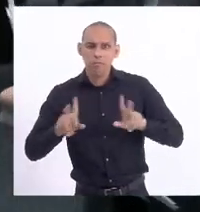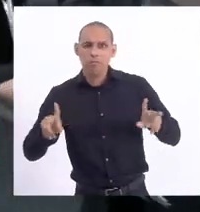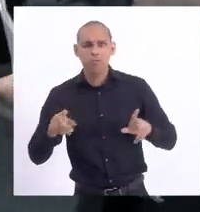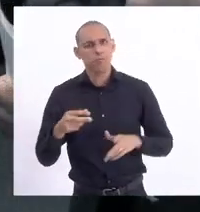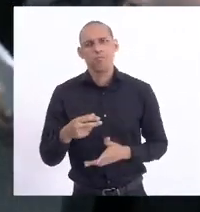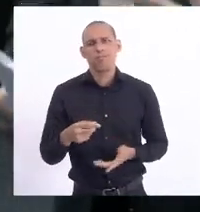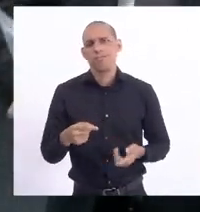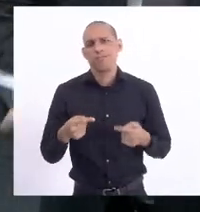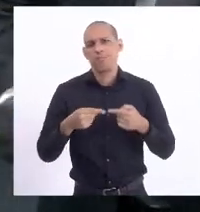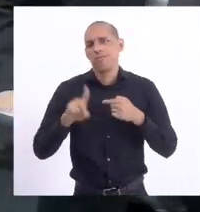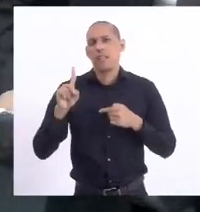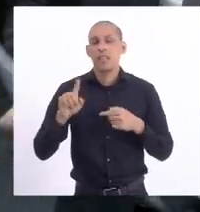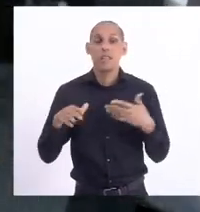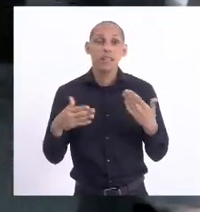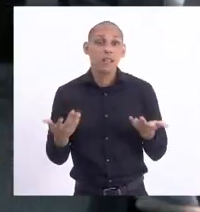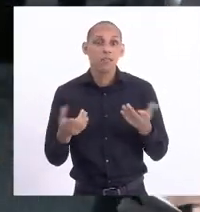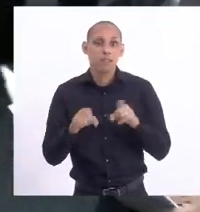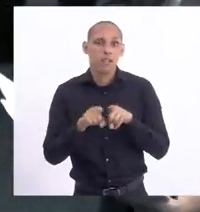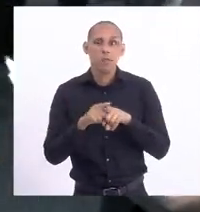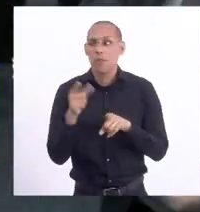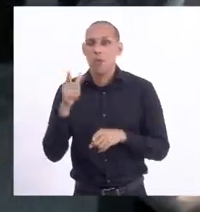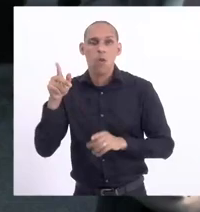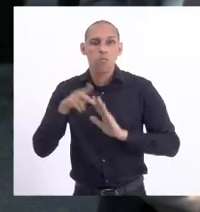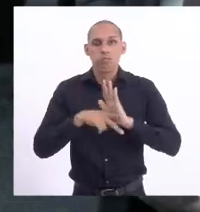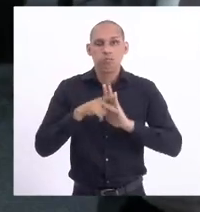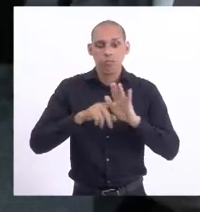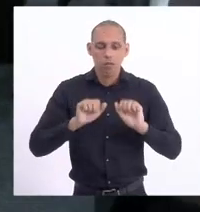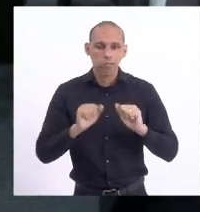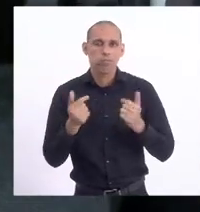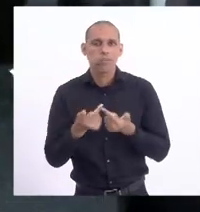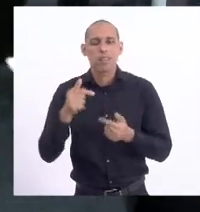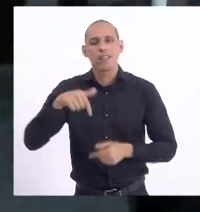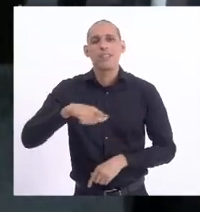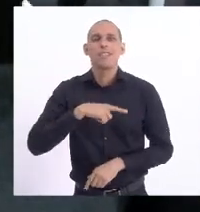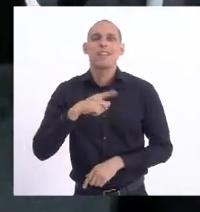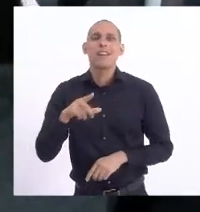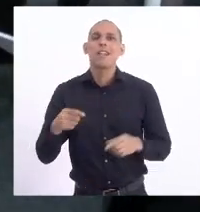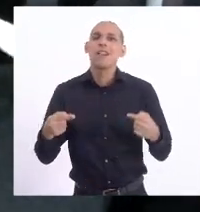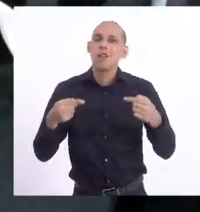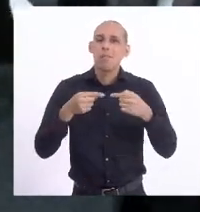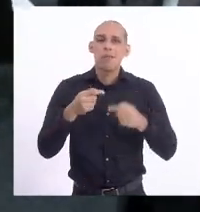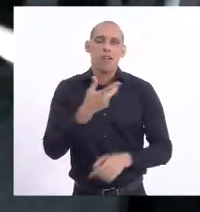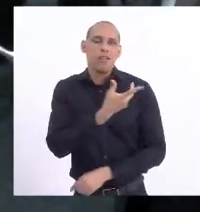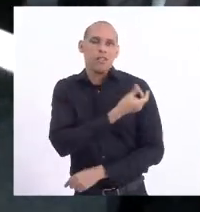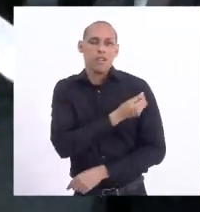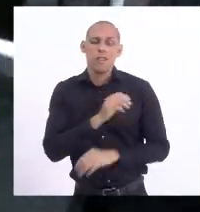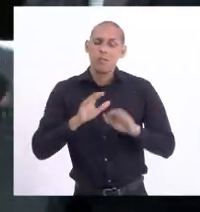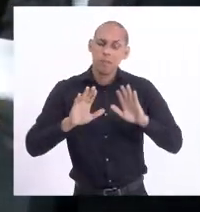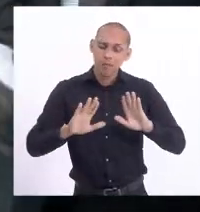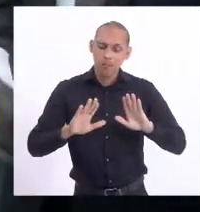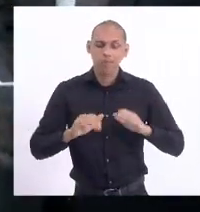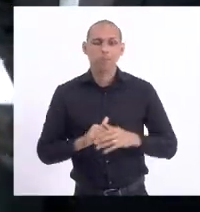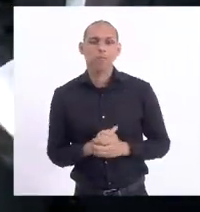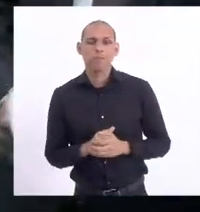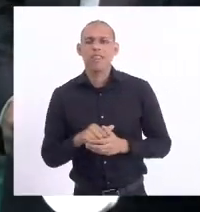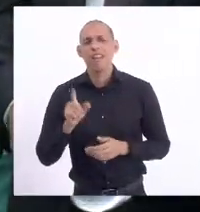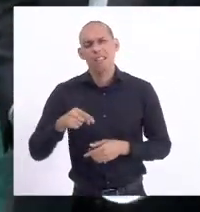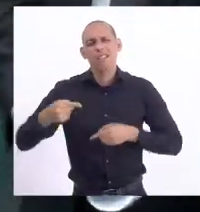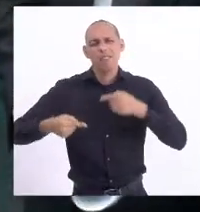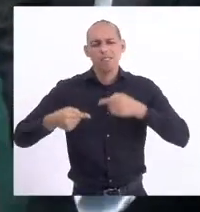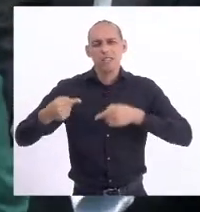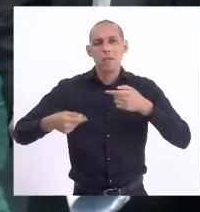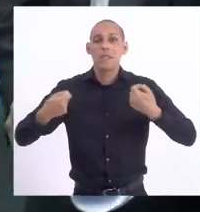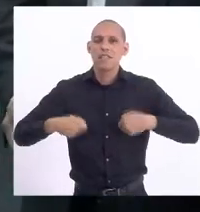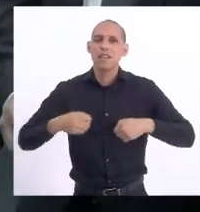Além disso, a gente tem outros projetos na casa que também tratam de vacinação. Mas, de qualquer forma, esse é um debate que tem que ser